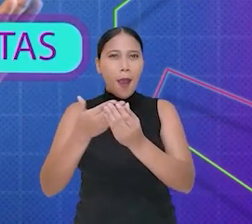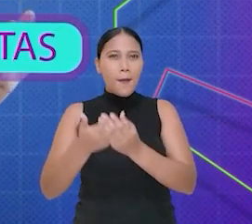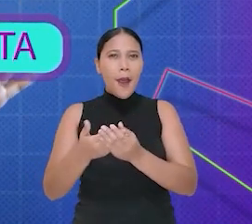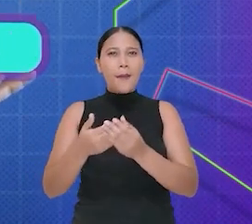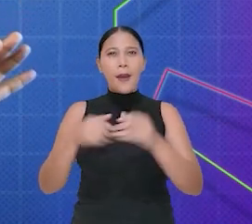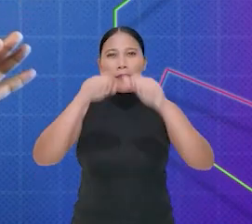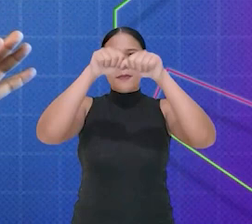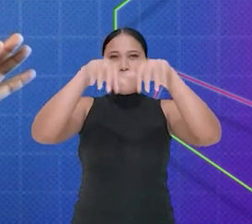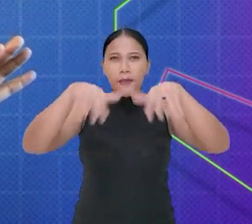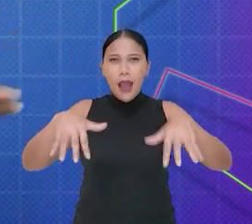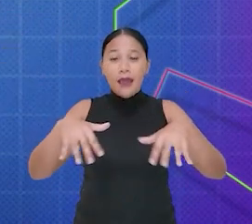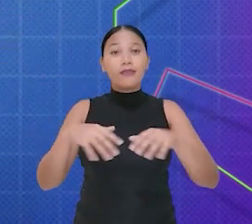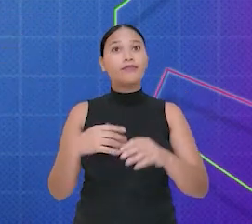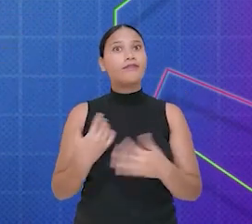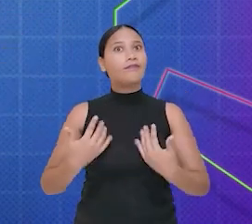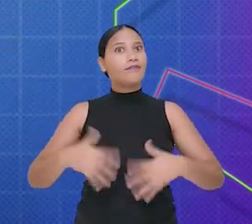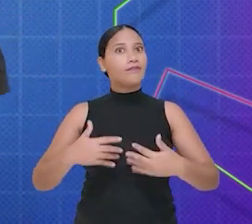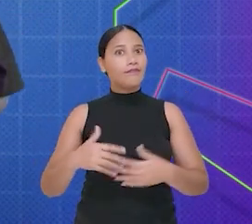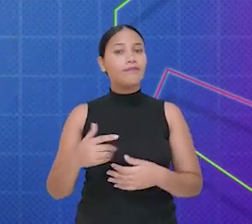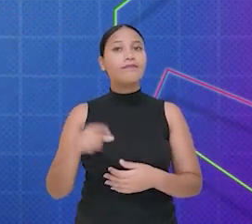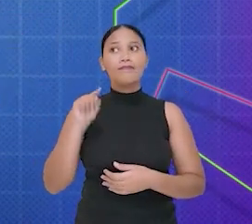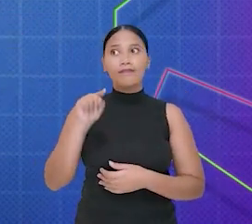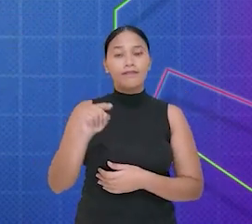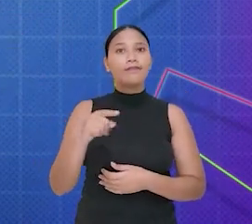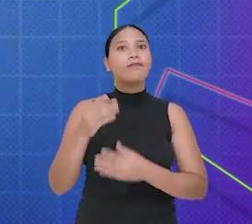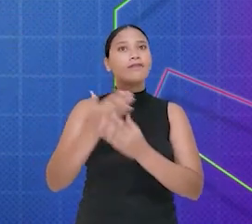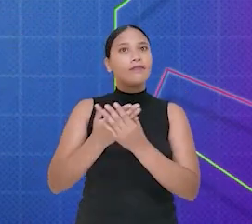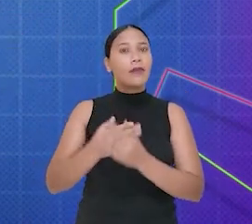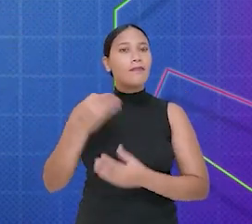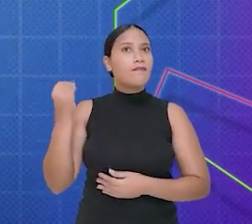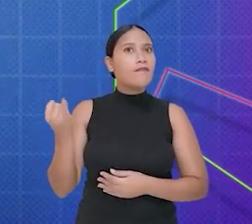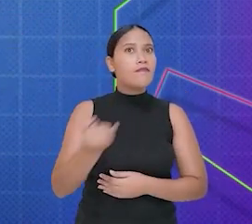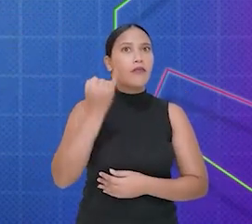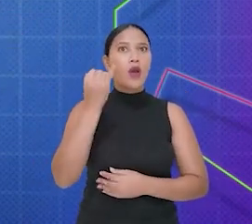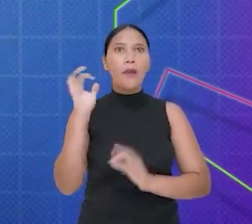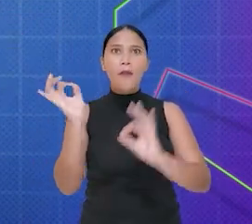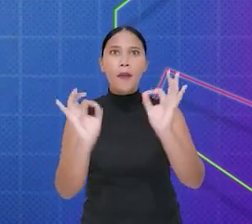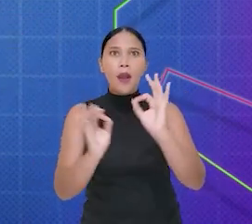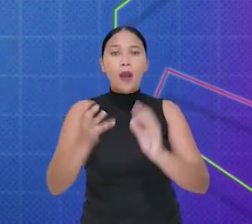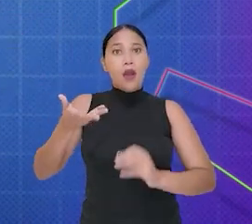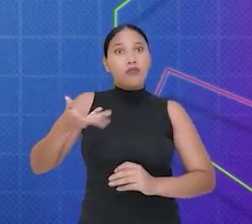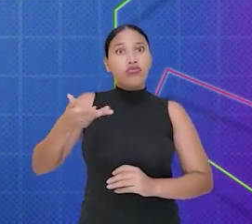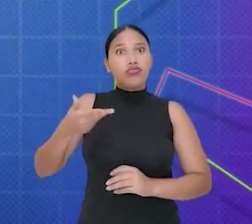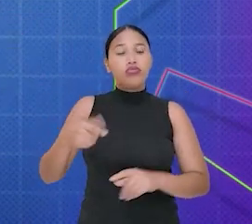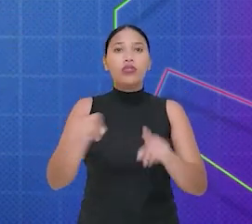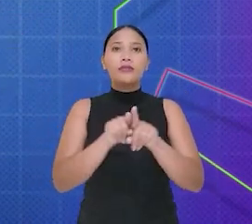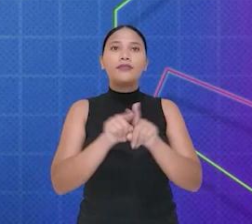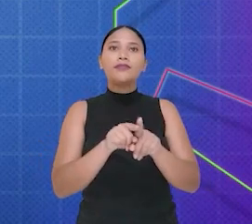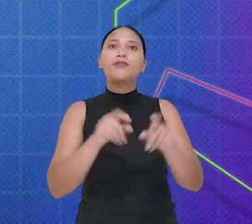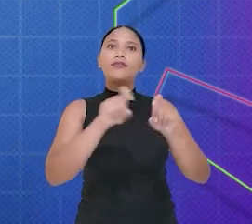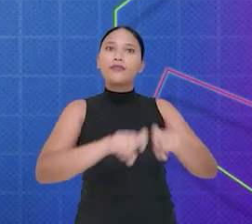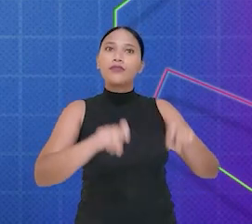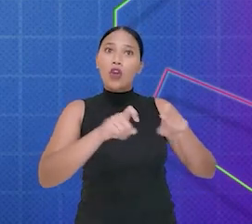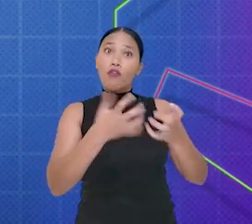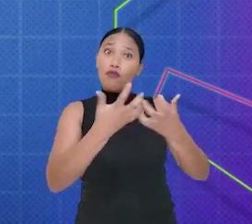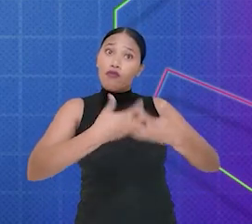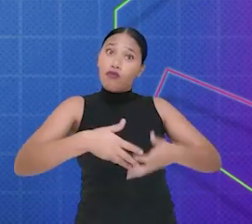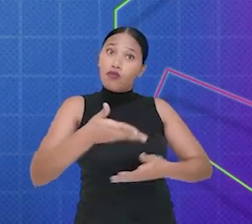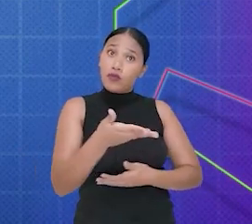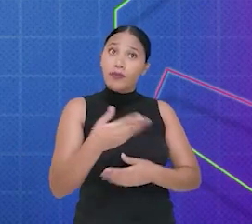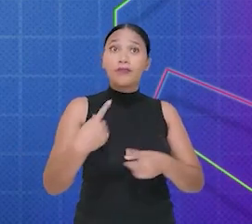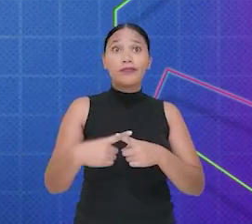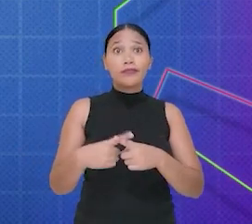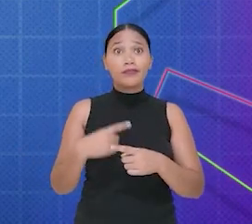Organização de arquivos e pastas. Uma organização eficiente de arquivos e pastas é crucial para manter a produtividade e a eficiência ao